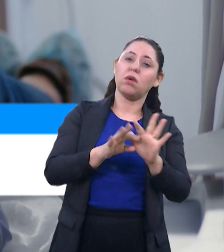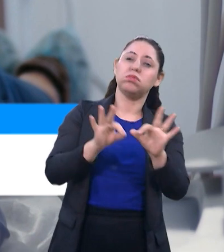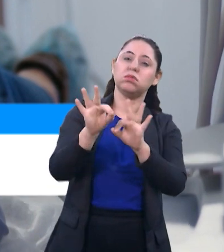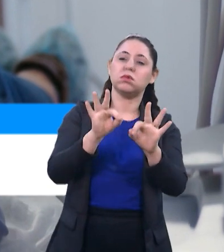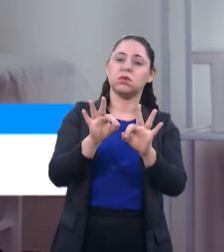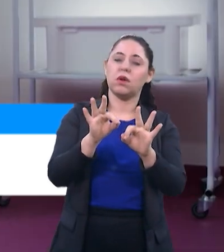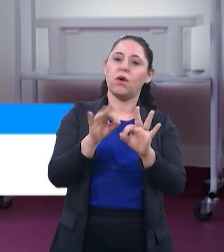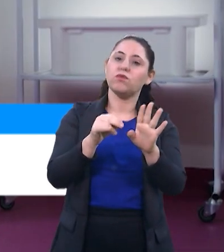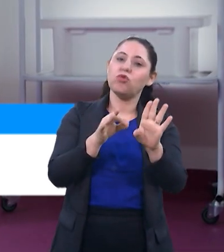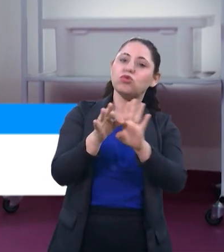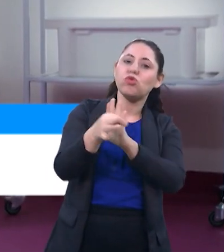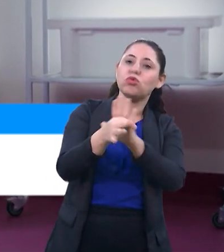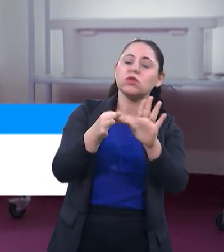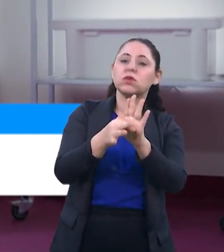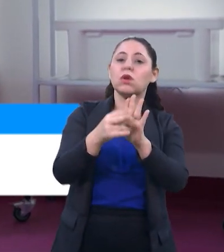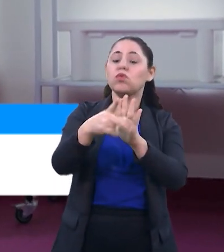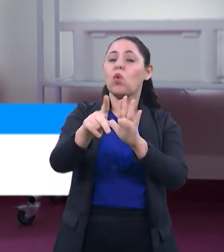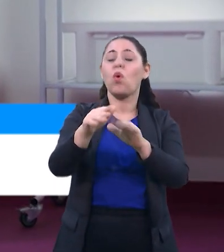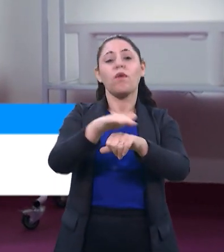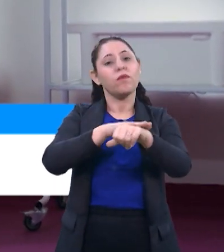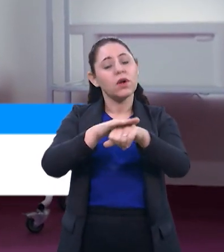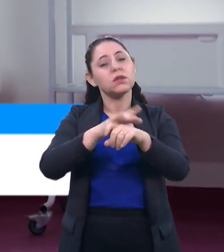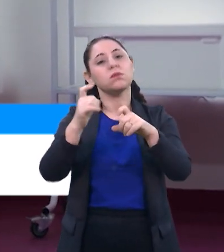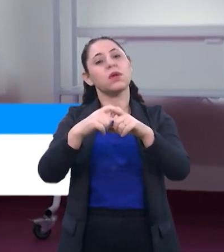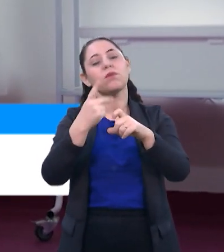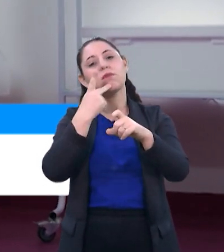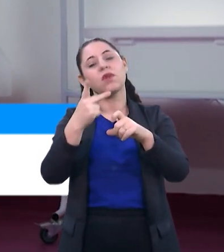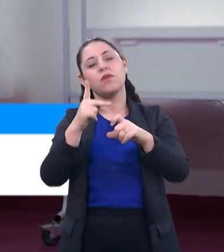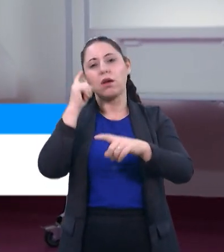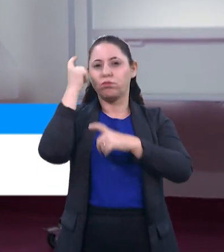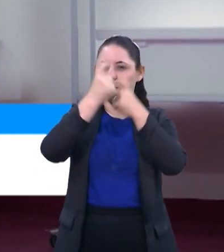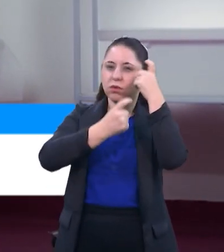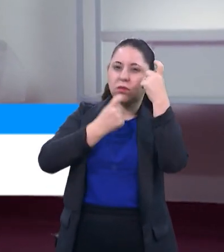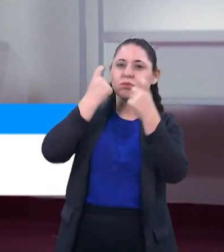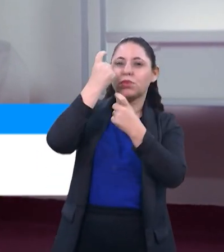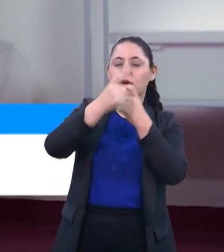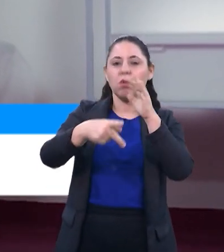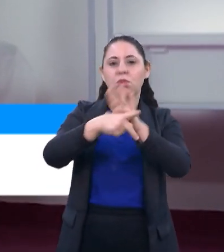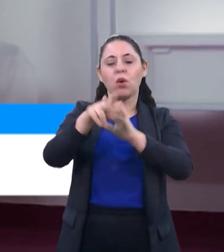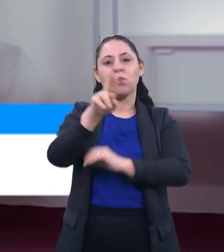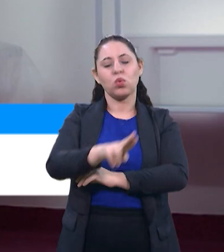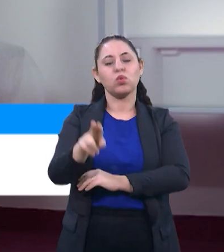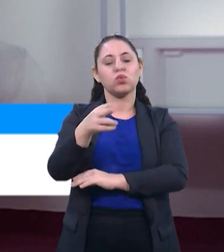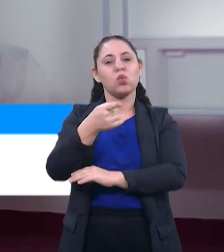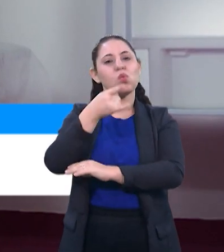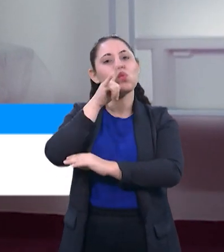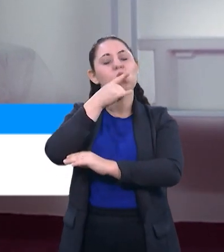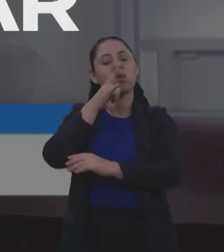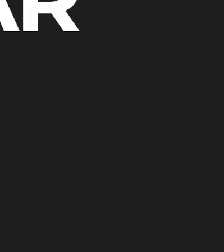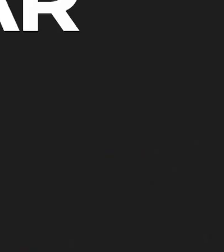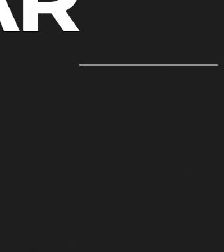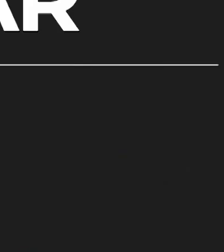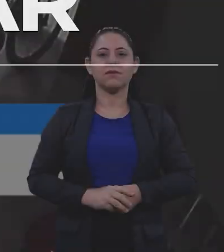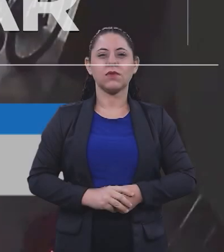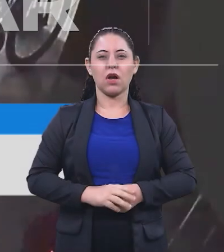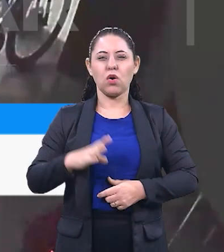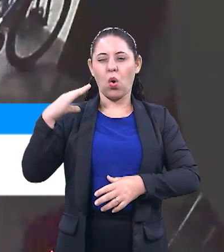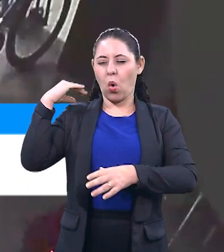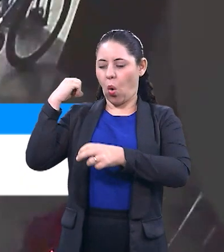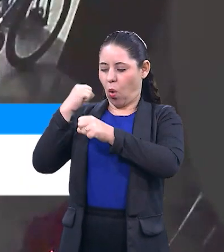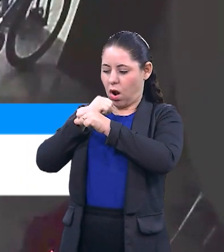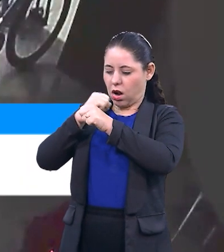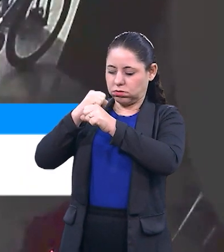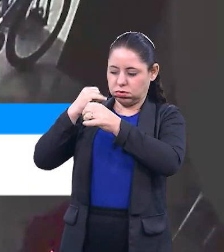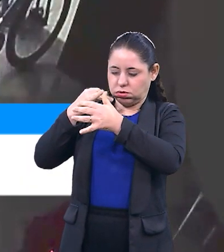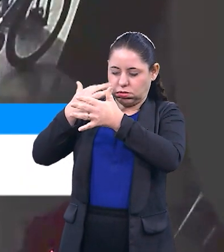planejando engravidar, sugiro que você converse com o seu médico para conversar sobre as preocupações acerca do uso do álcool. Nos